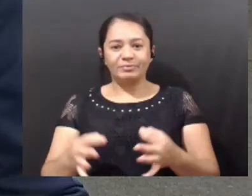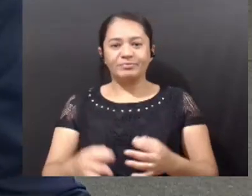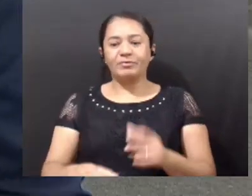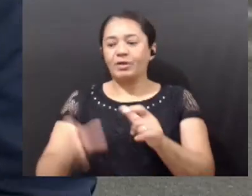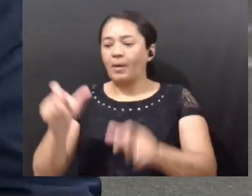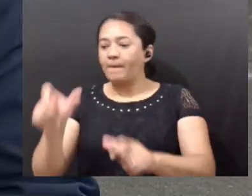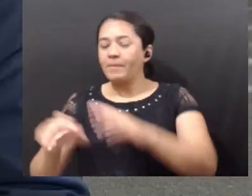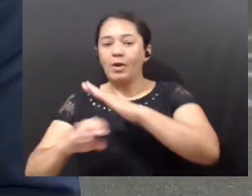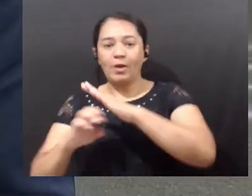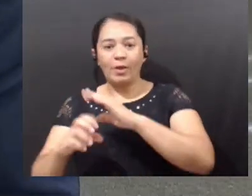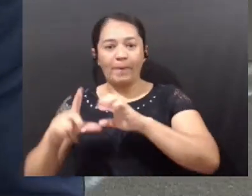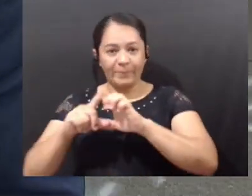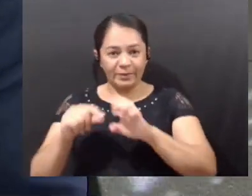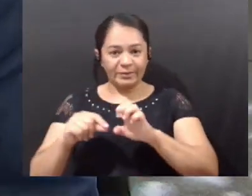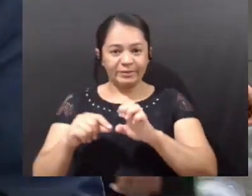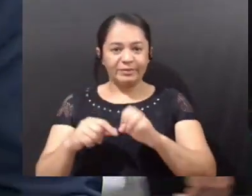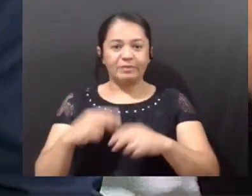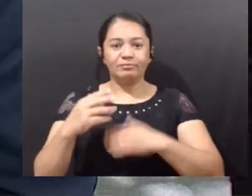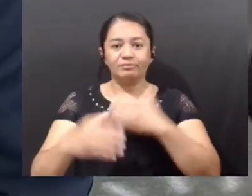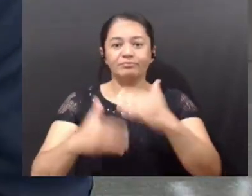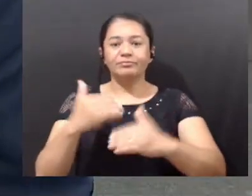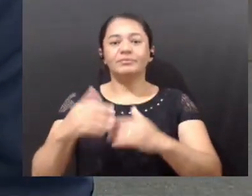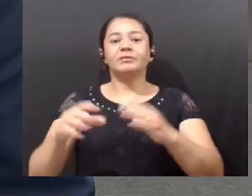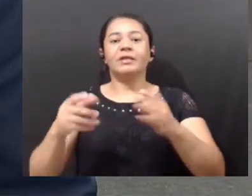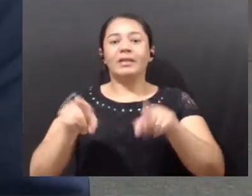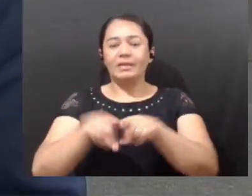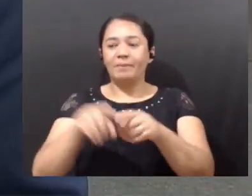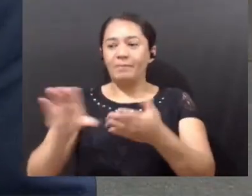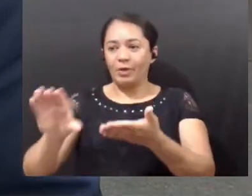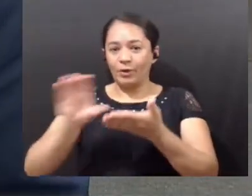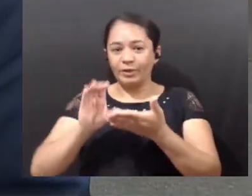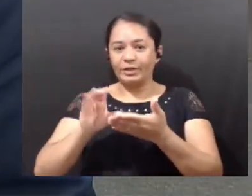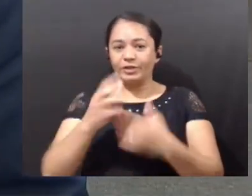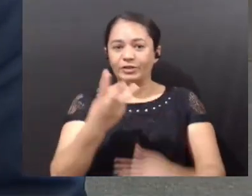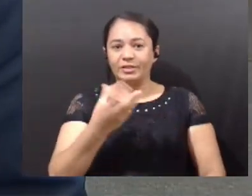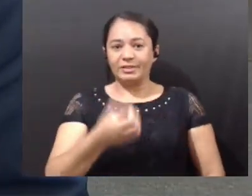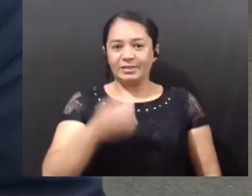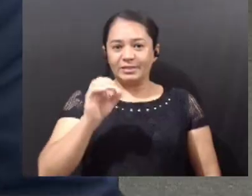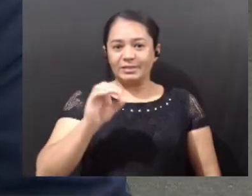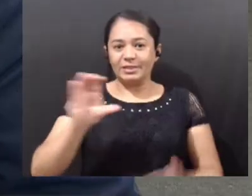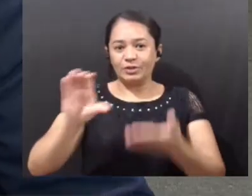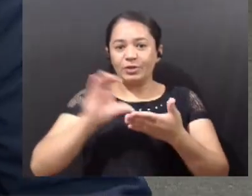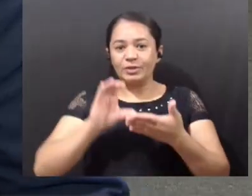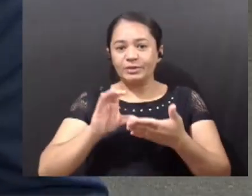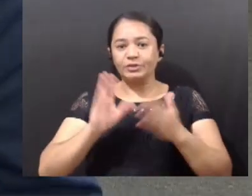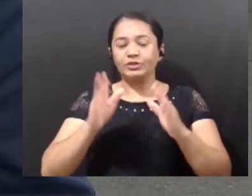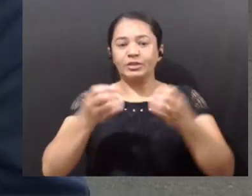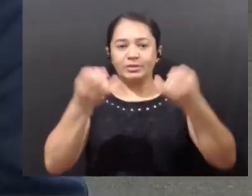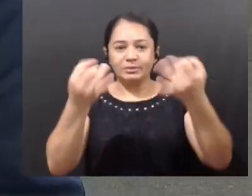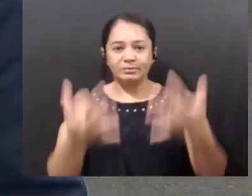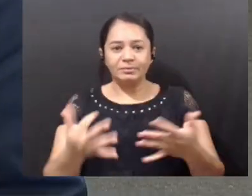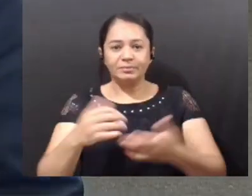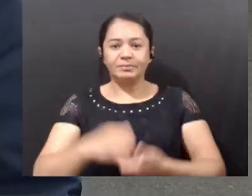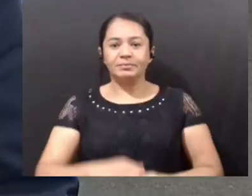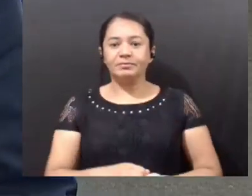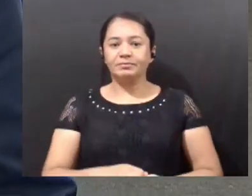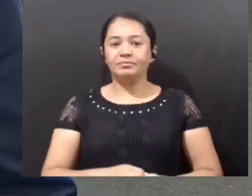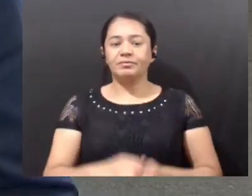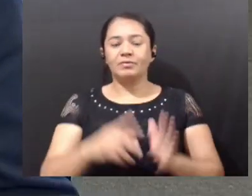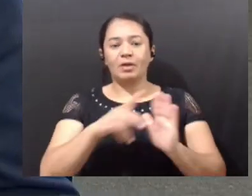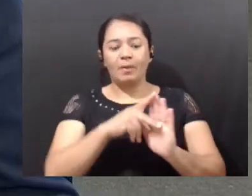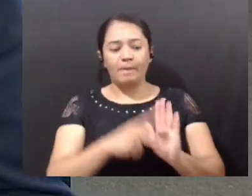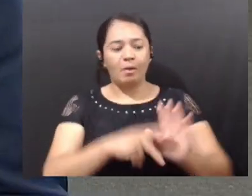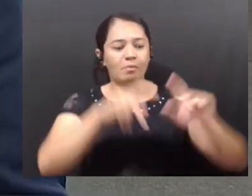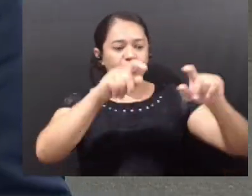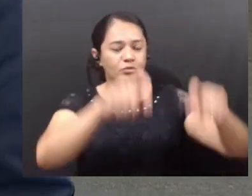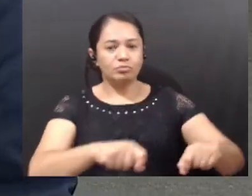Na sequência, o Procred 360, que é o maior programa de microcrédito que eu falei, e com os programas de capacitação, o MEI Conta com a Gente,